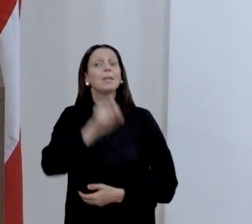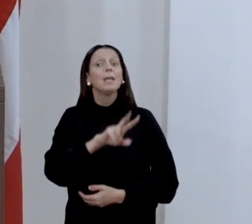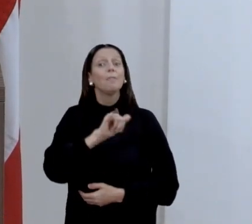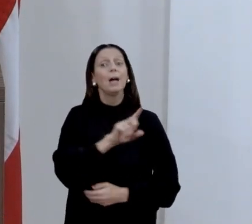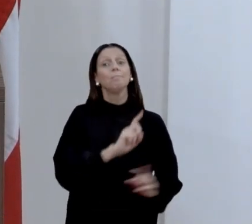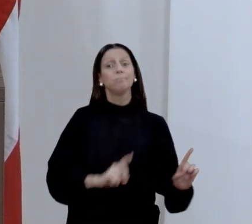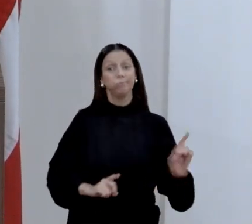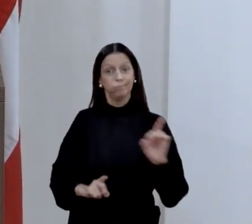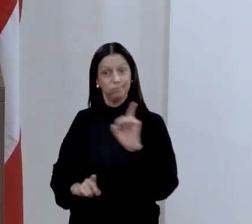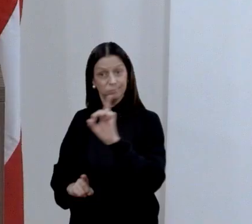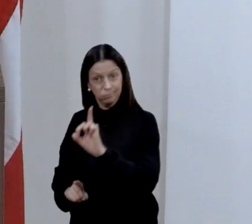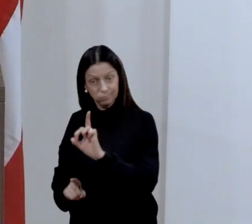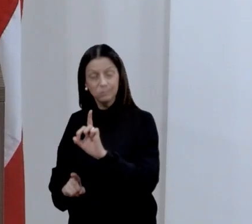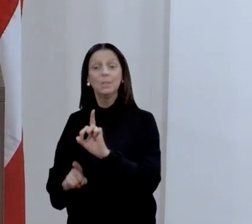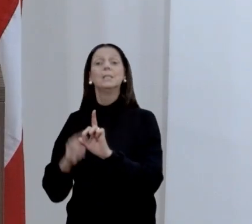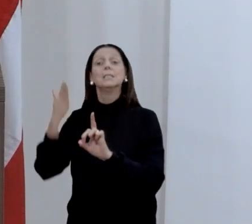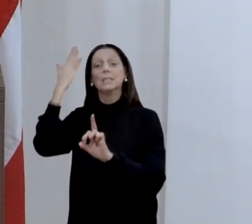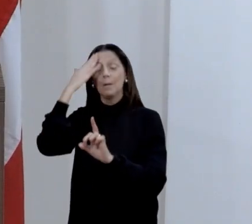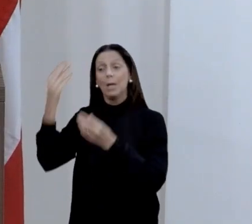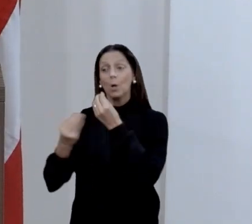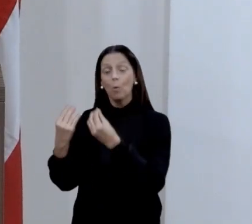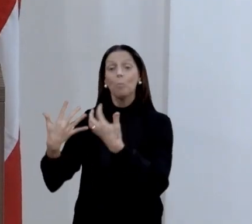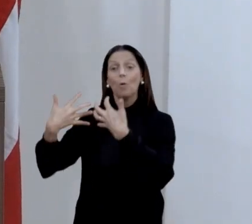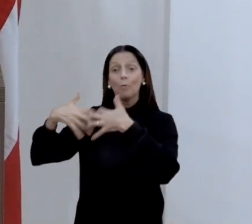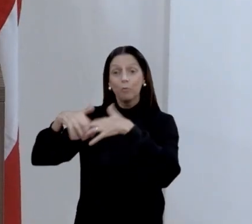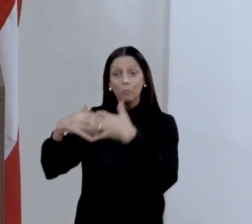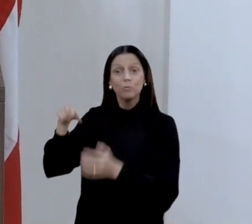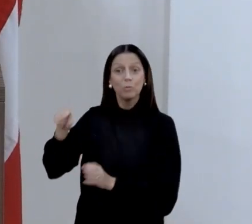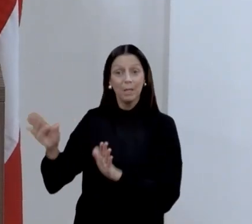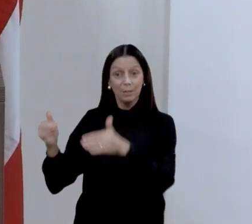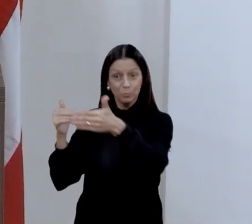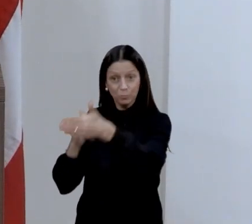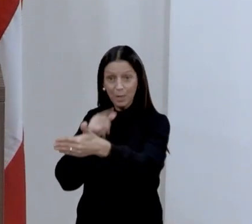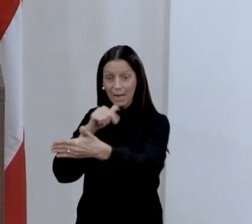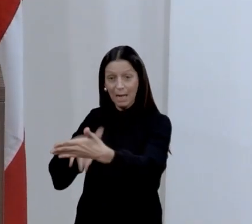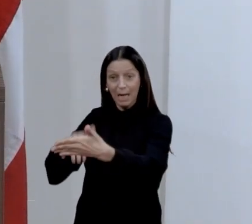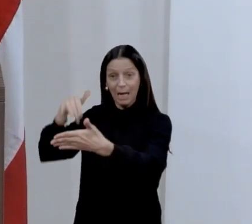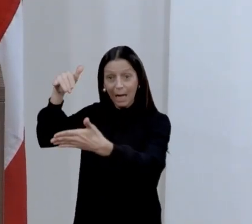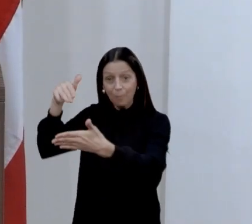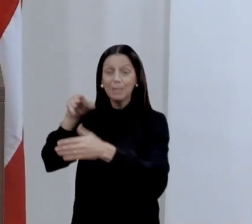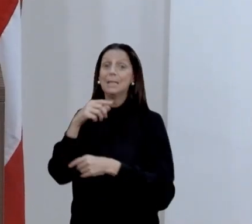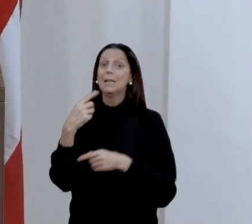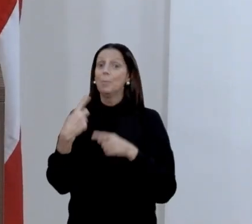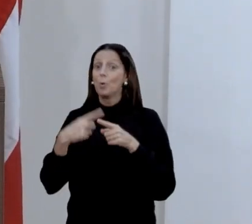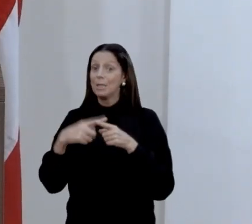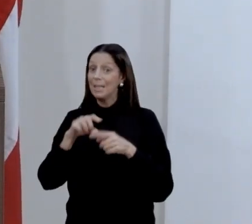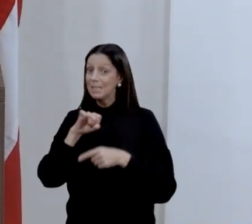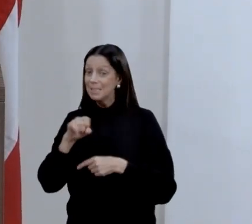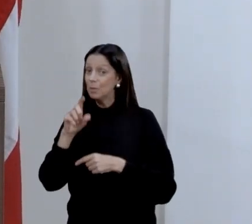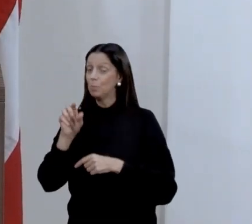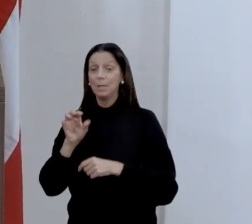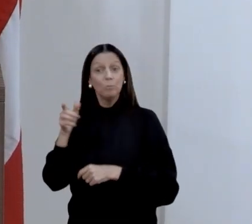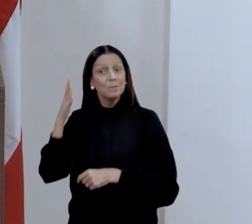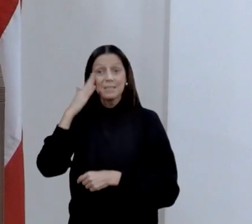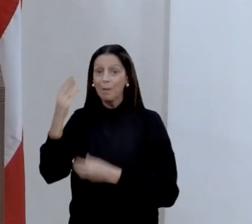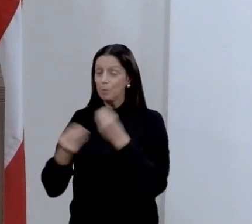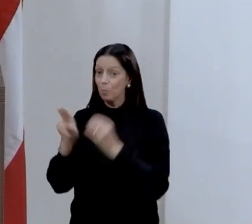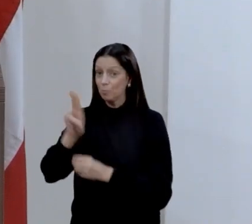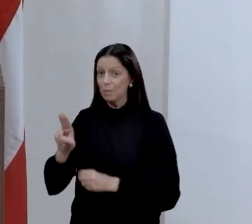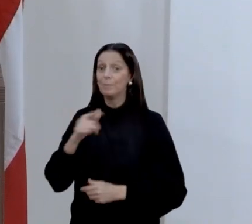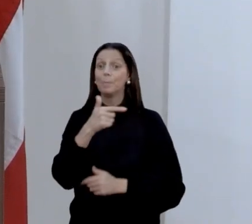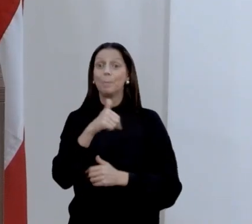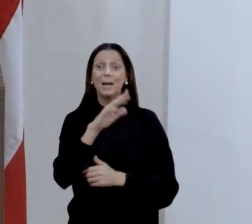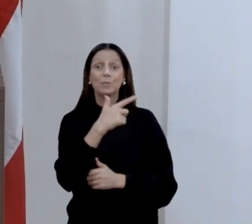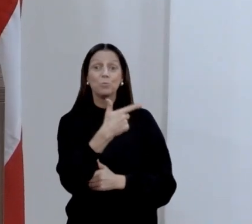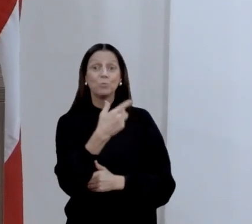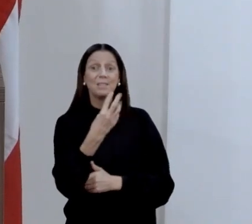vai ser responsável, caso aquilo não funcione, por deixar 230 famílias embaixo d'água, mais 8 empresas. É o senhor que está colocando, porque o senhor